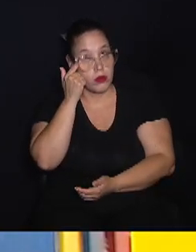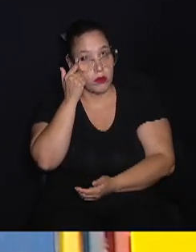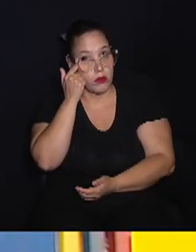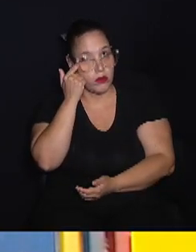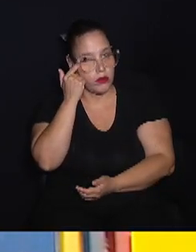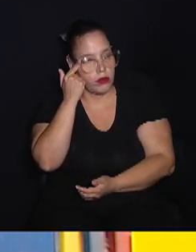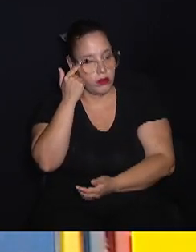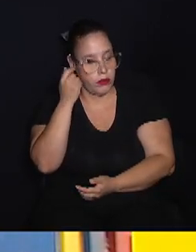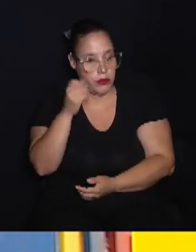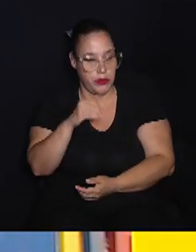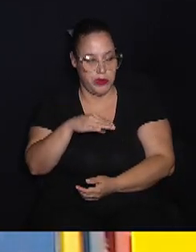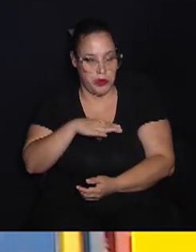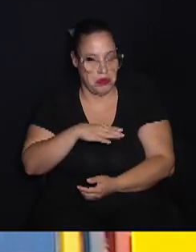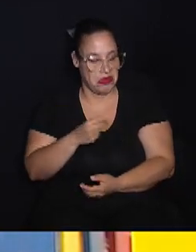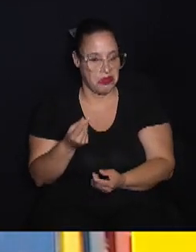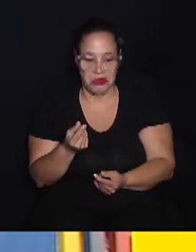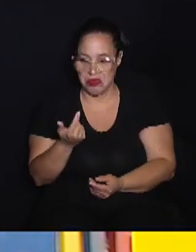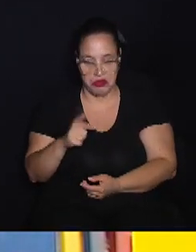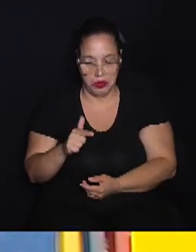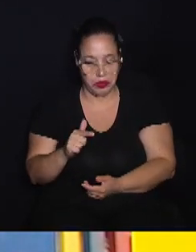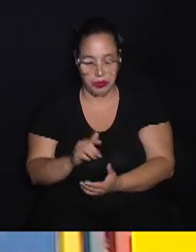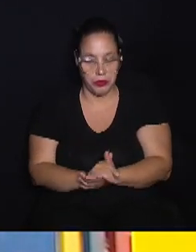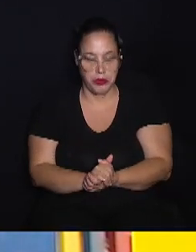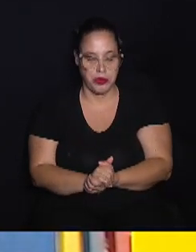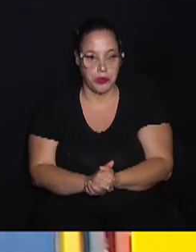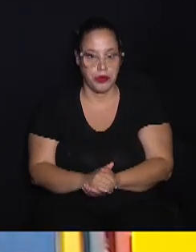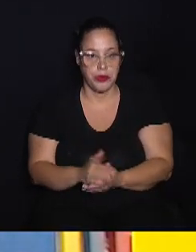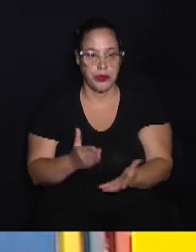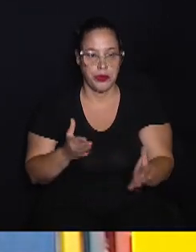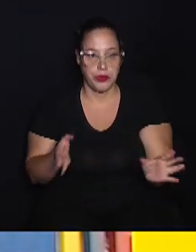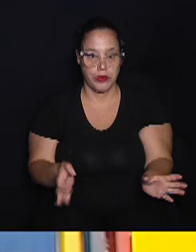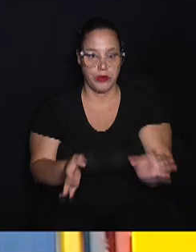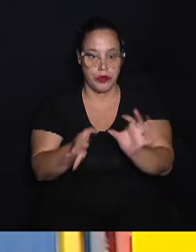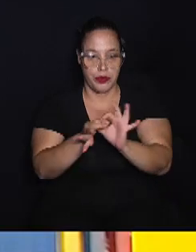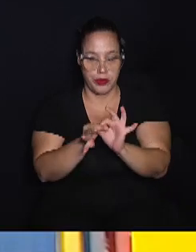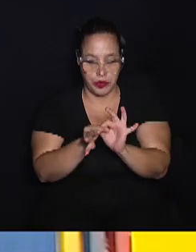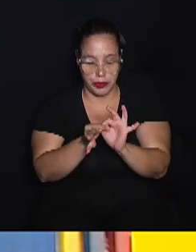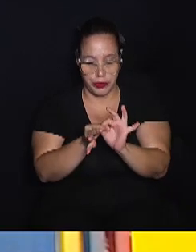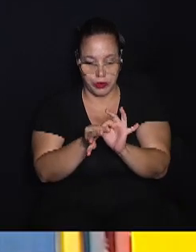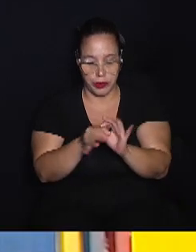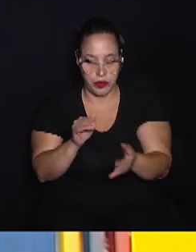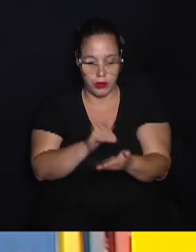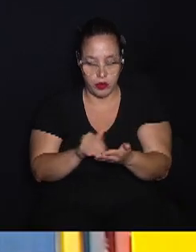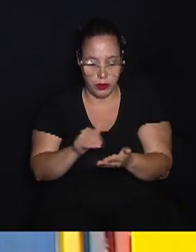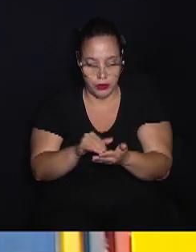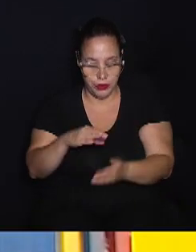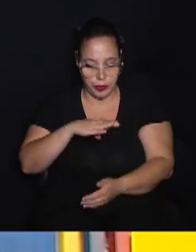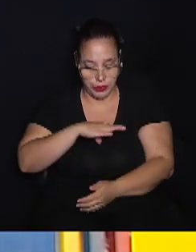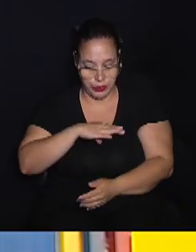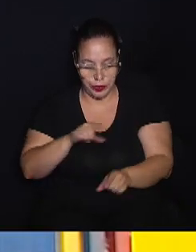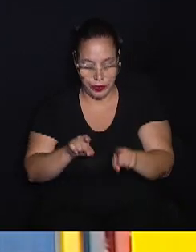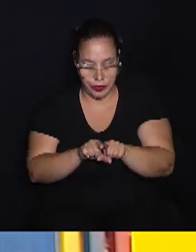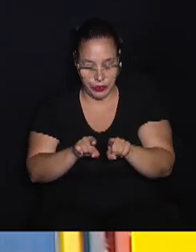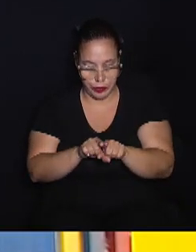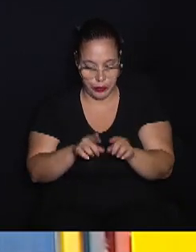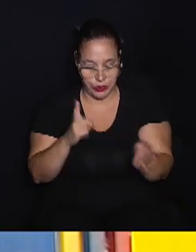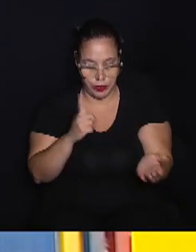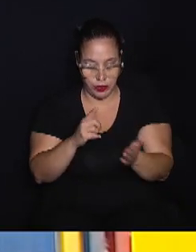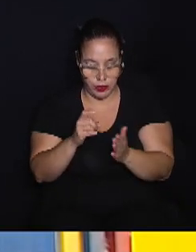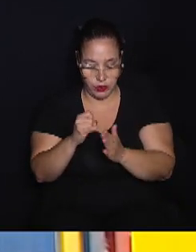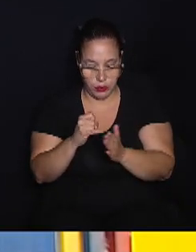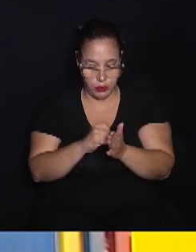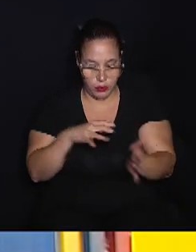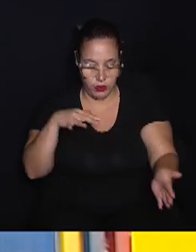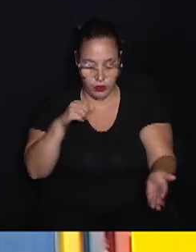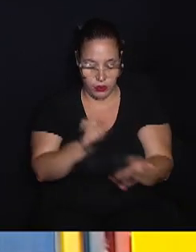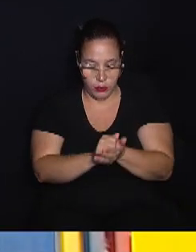da civil sem fins lucrativos que tem em termo de parceria com a com a Secretaria Municipal de Educação e também tem o cadastro sendo realizado nesse